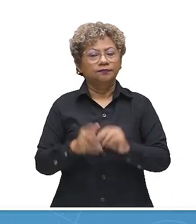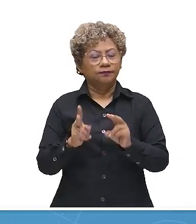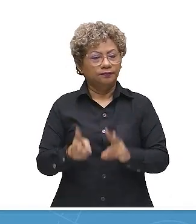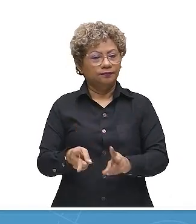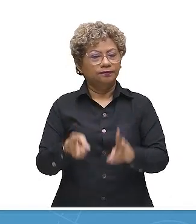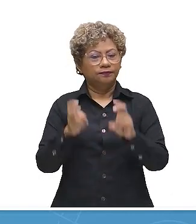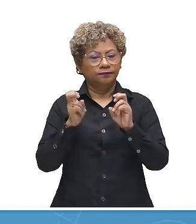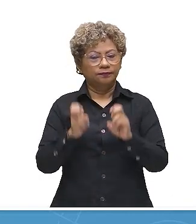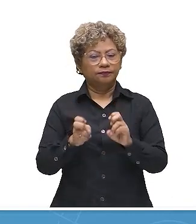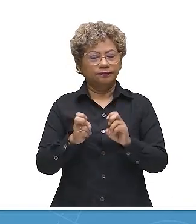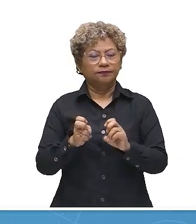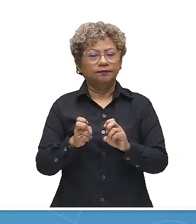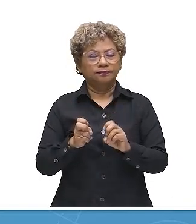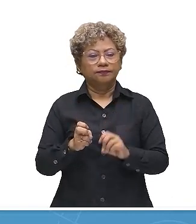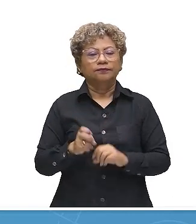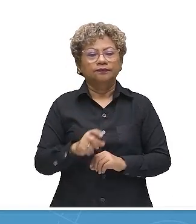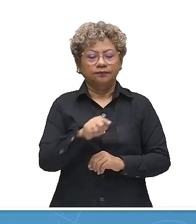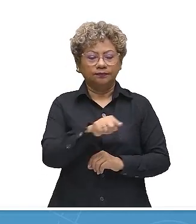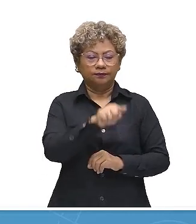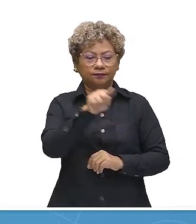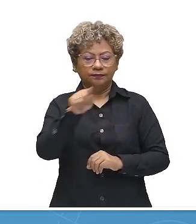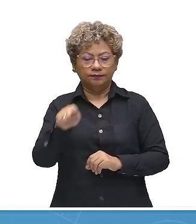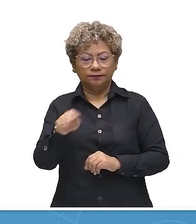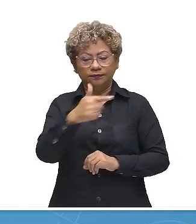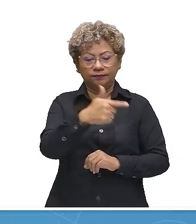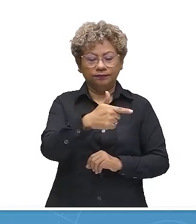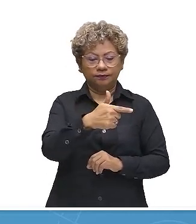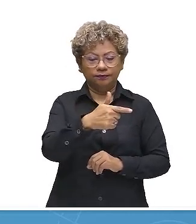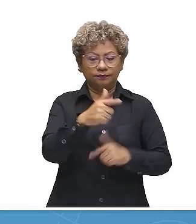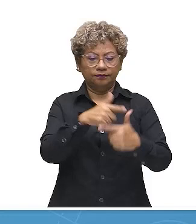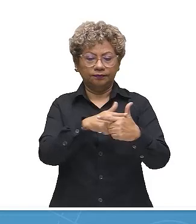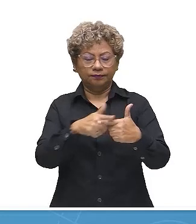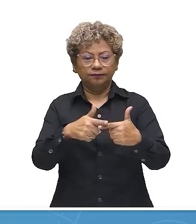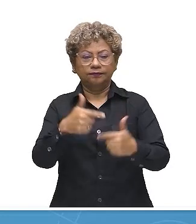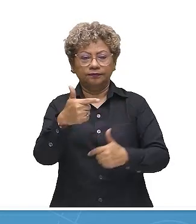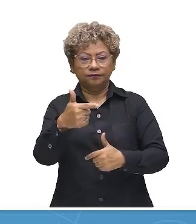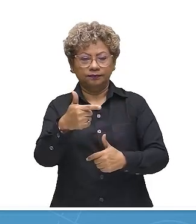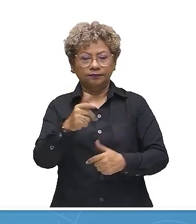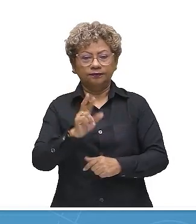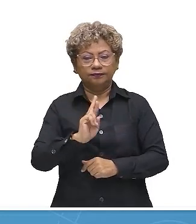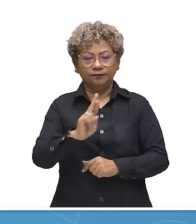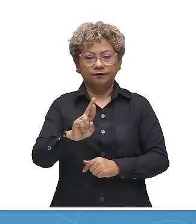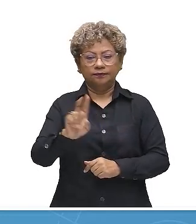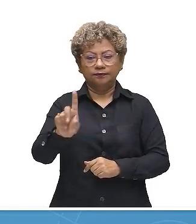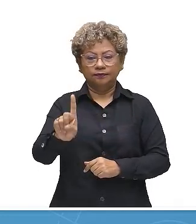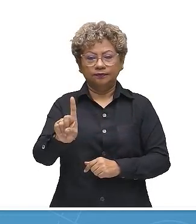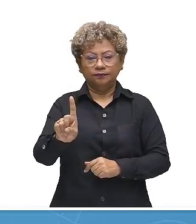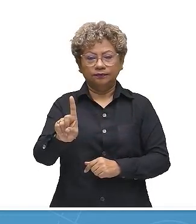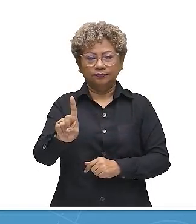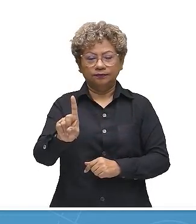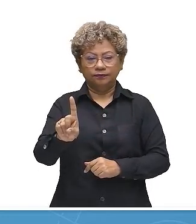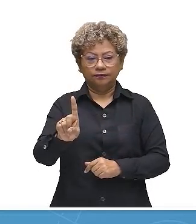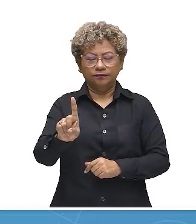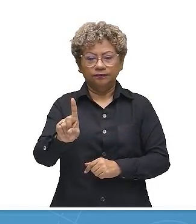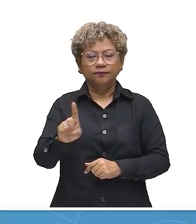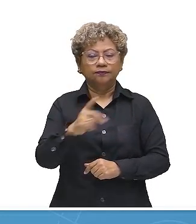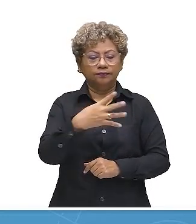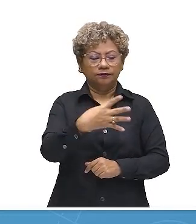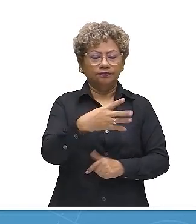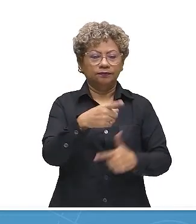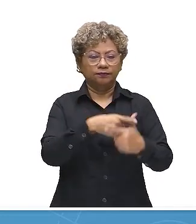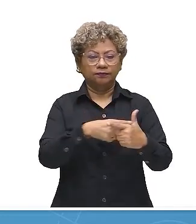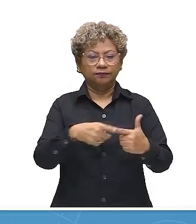que dividi o numerador por 2 e o denominador por 2 e obtive a nova fração 1 sobre